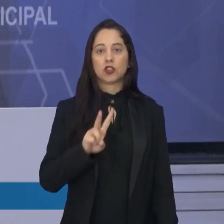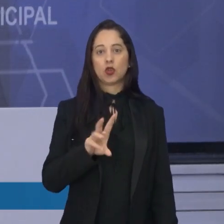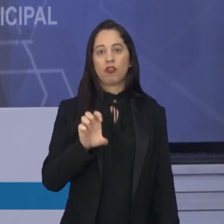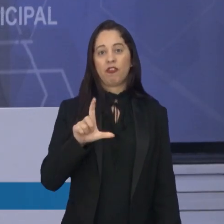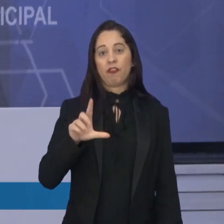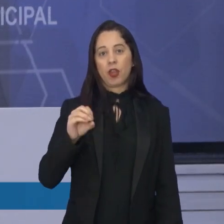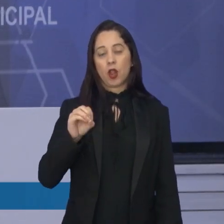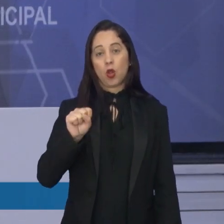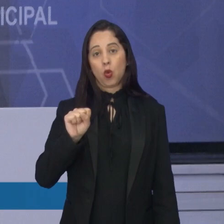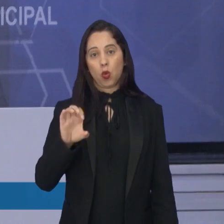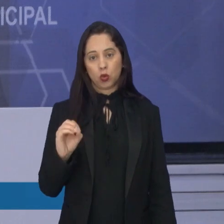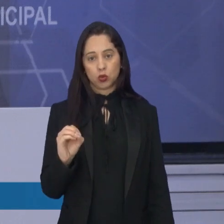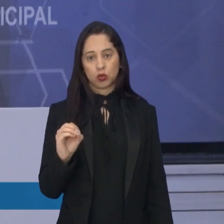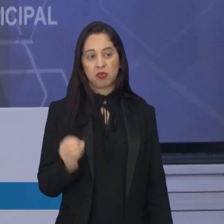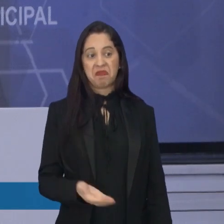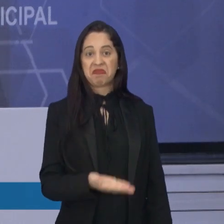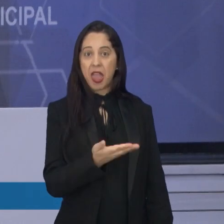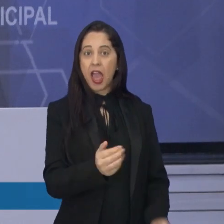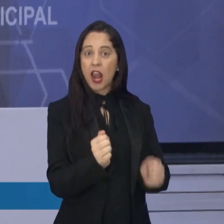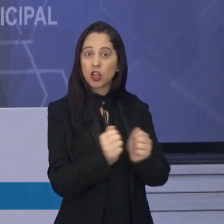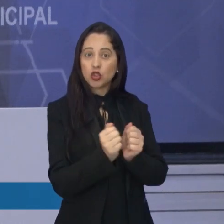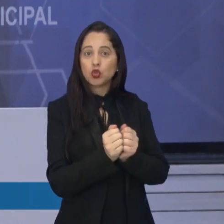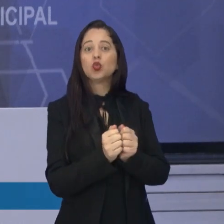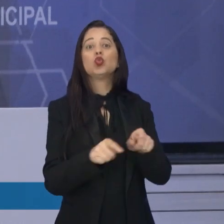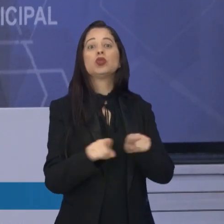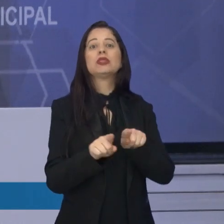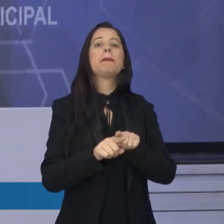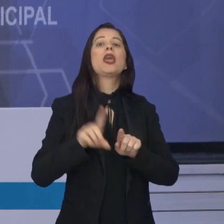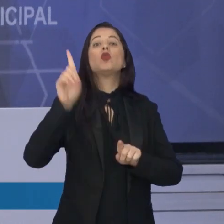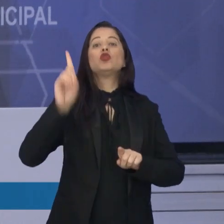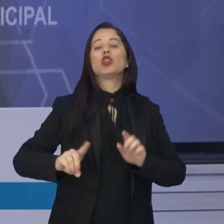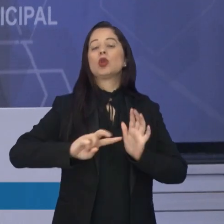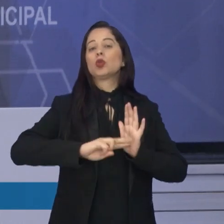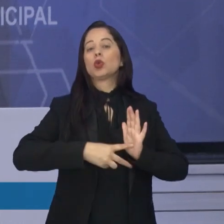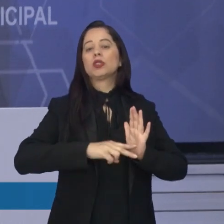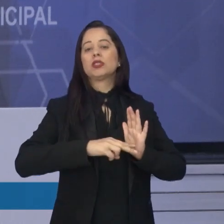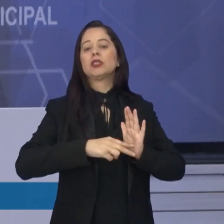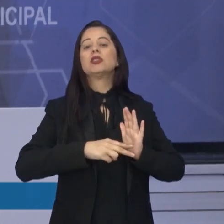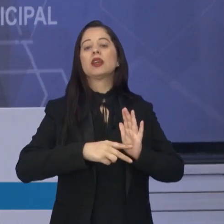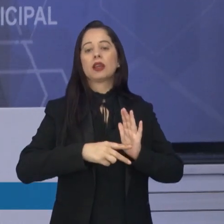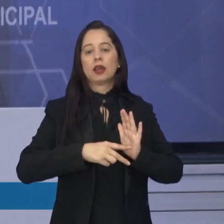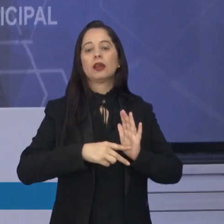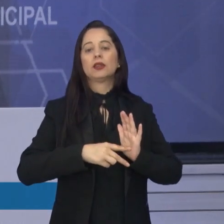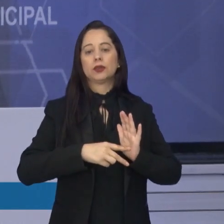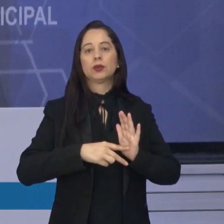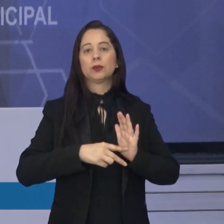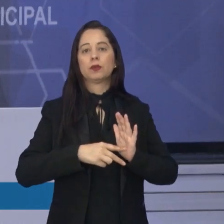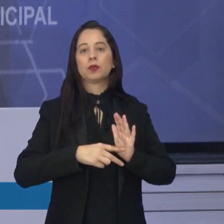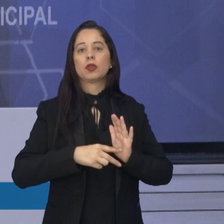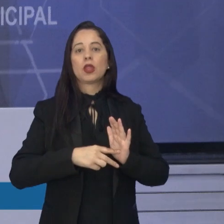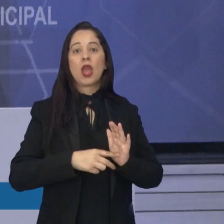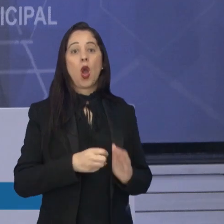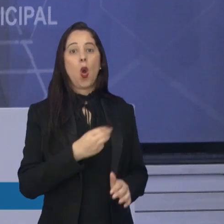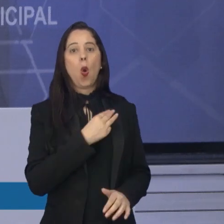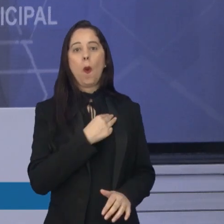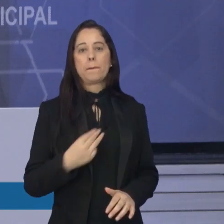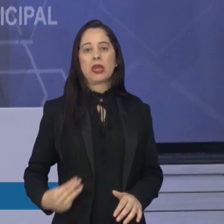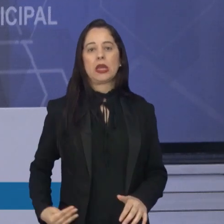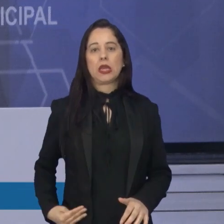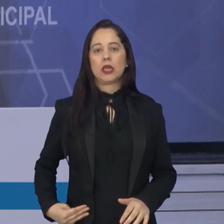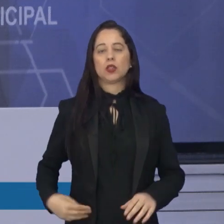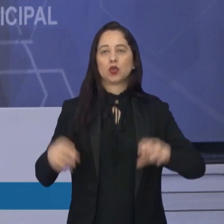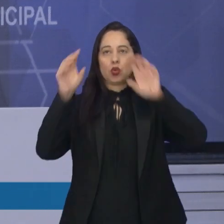a Fernanda, juntamente com os diretores do sindicato, foi recebido pelo ministro do Supremo, Edson